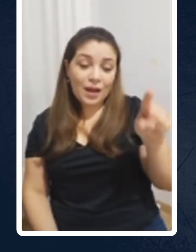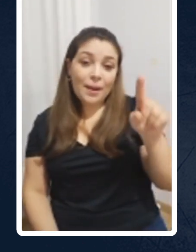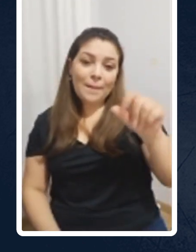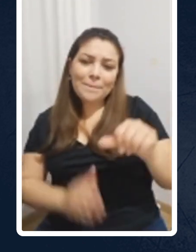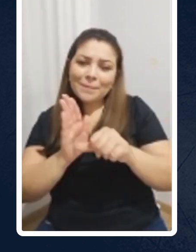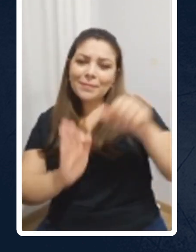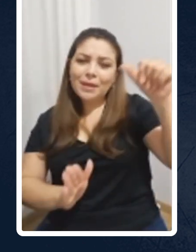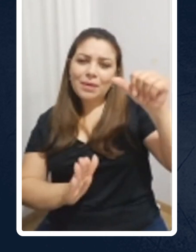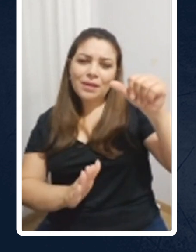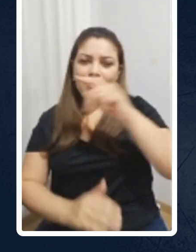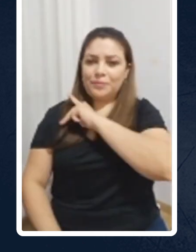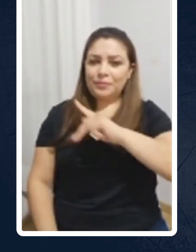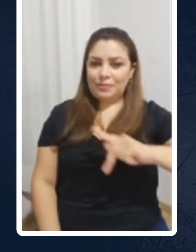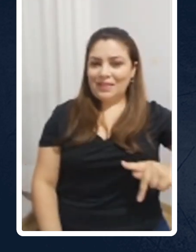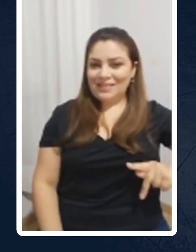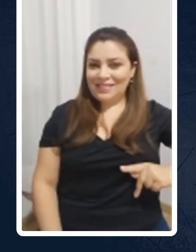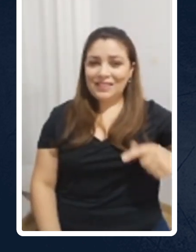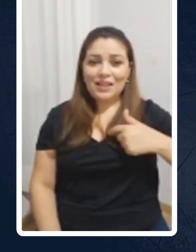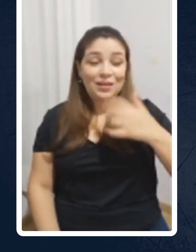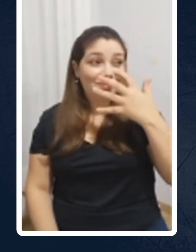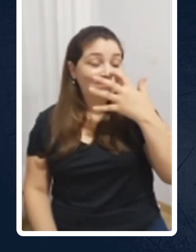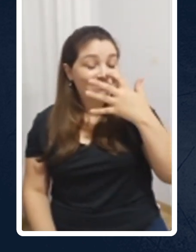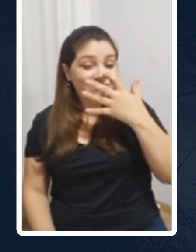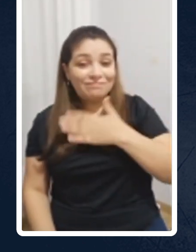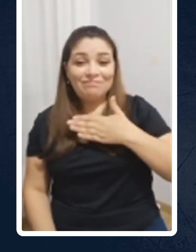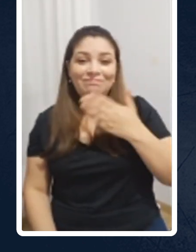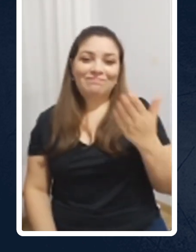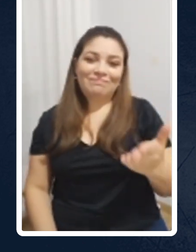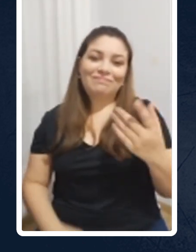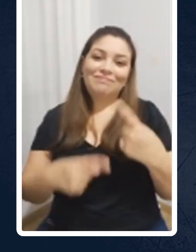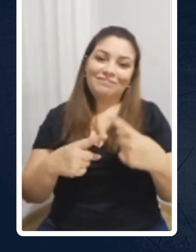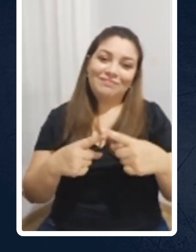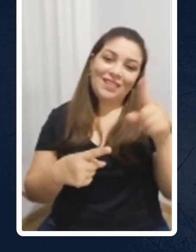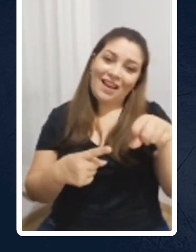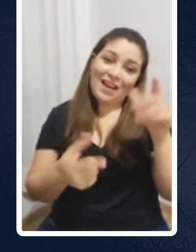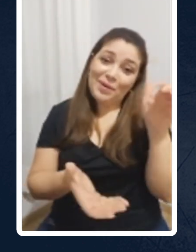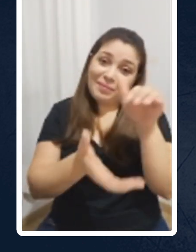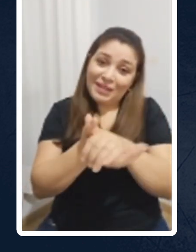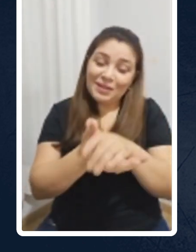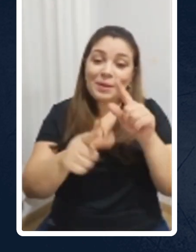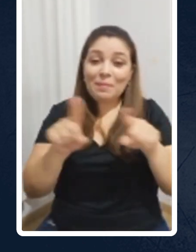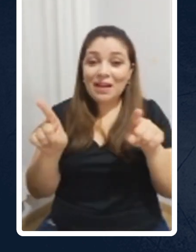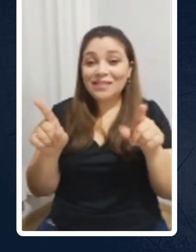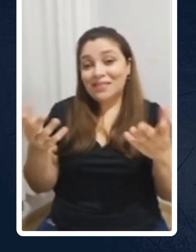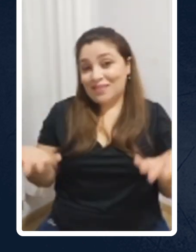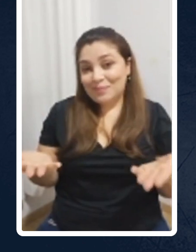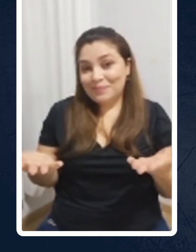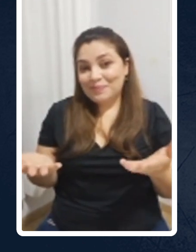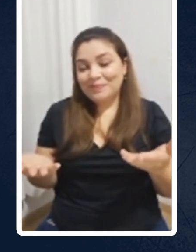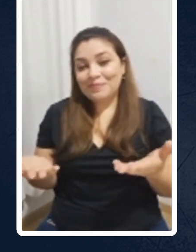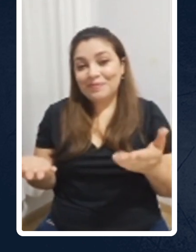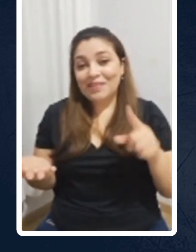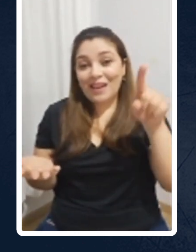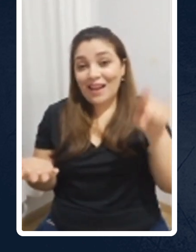ter dificuldade depois de dizer, mas como ela fala meu marido. Não, ele não é meu marido. Ele